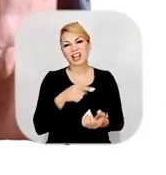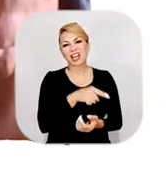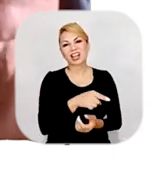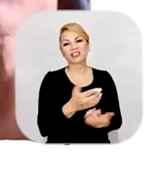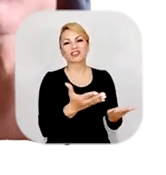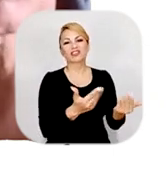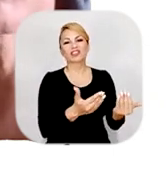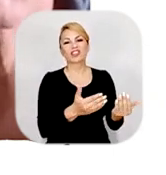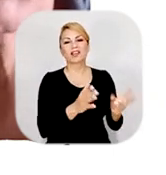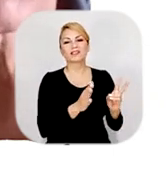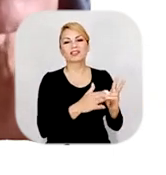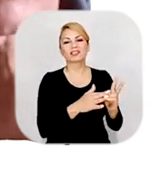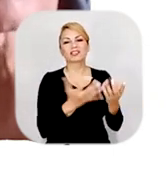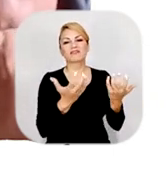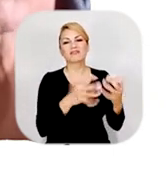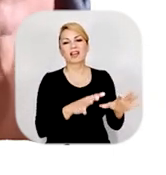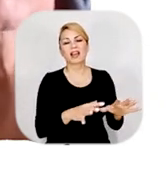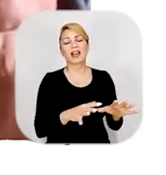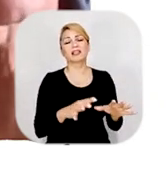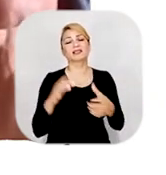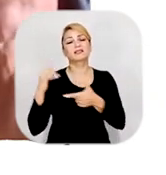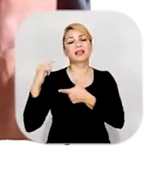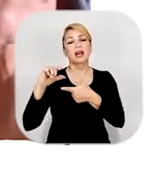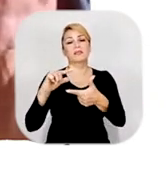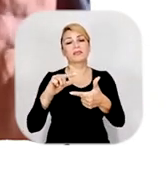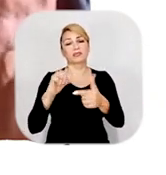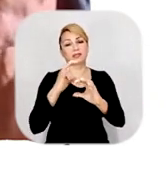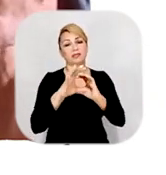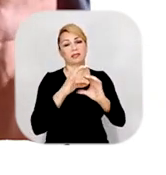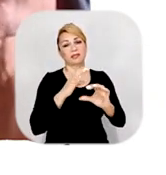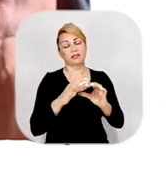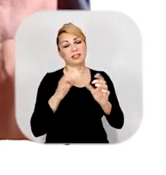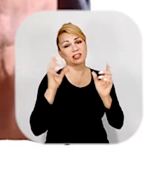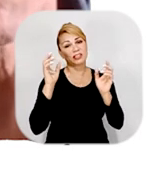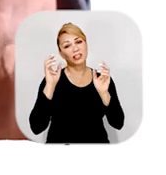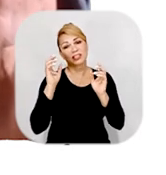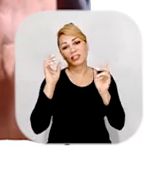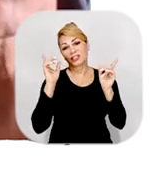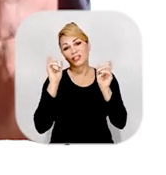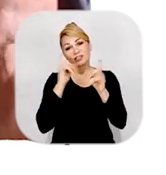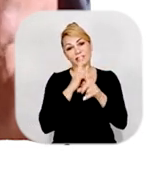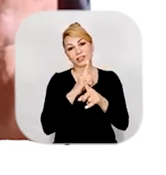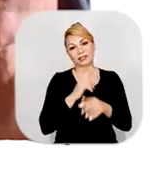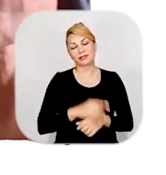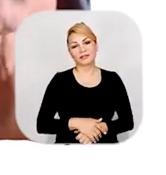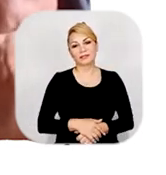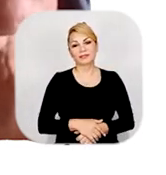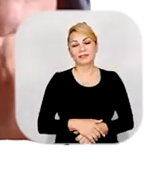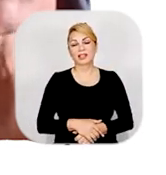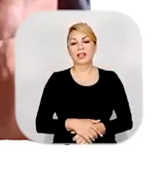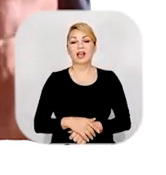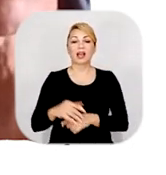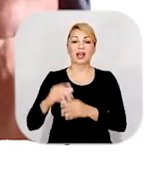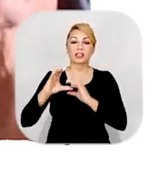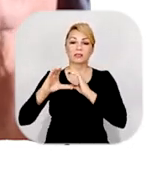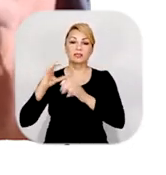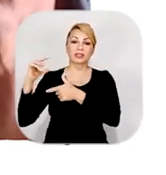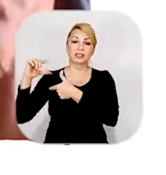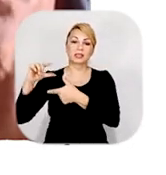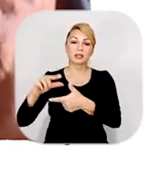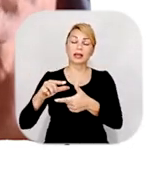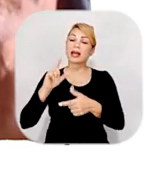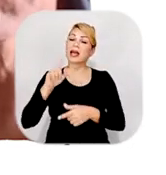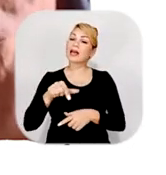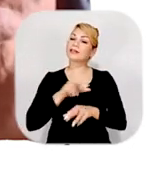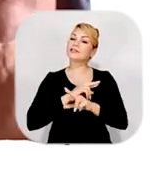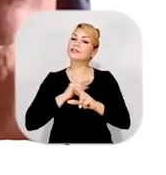né? As músicas tradicionais são também tão diferentes outros sistemas. Eu não